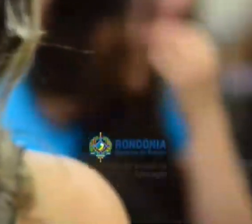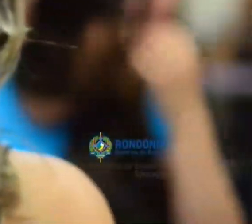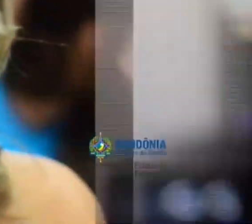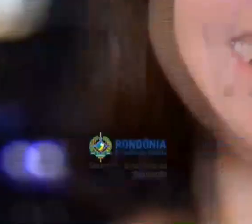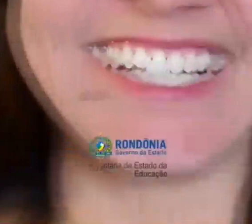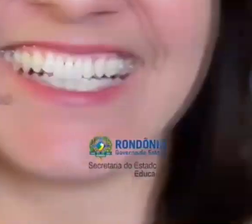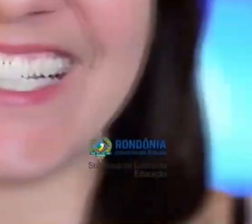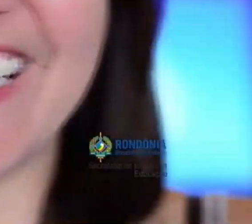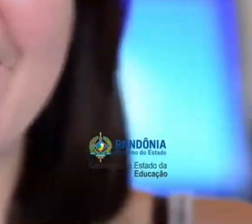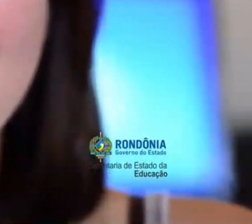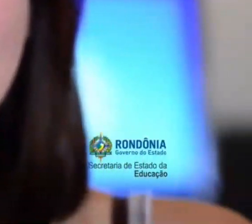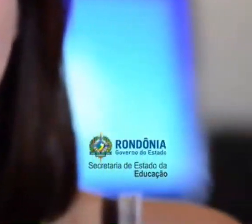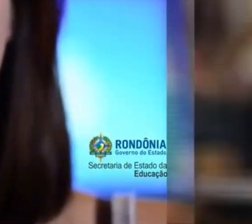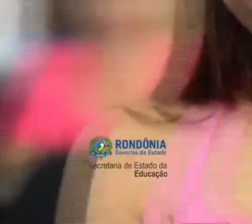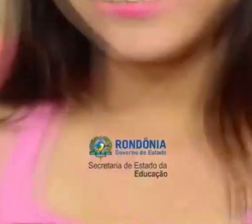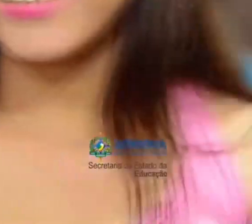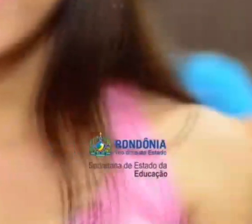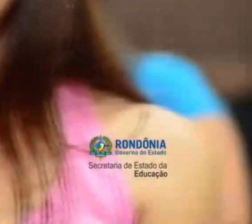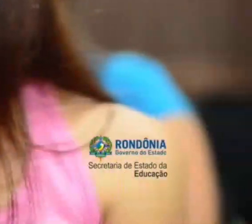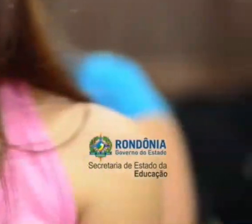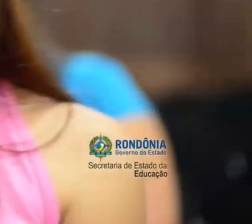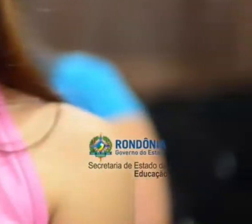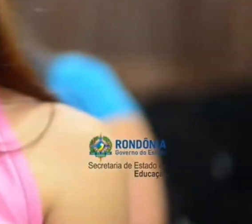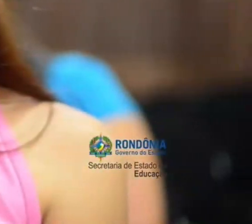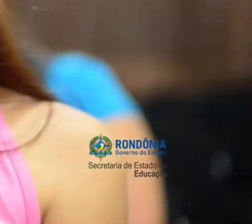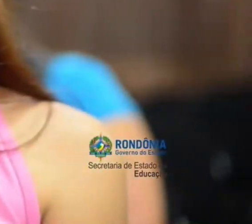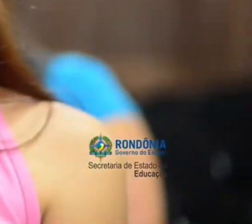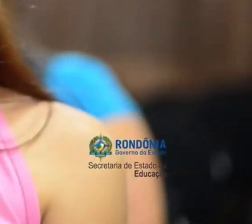Rondônia é uma mistura de povos.